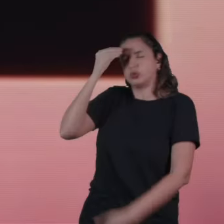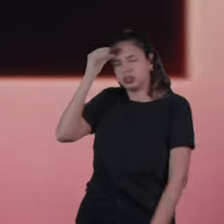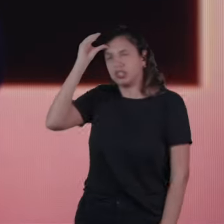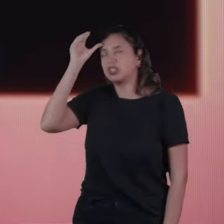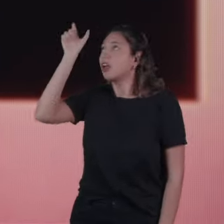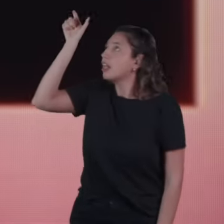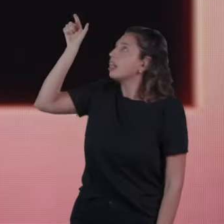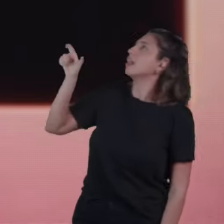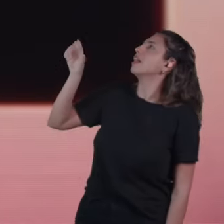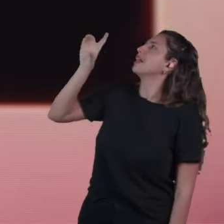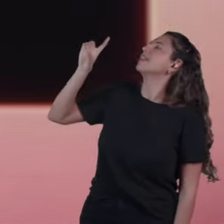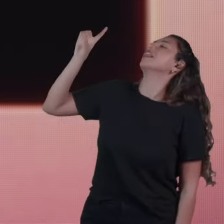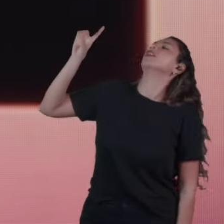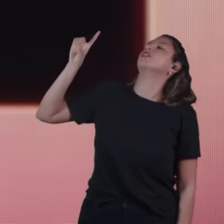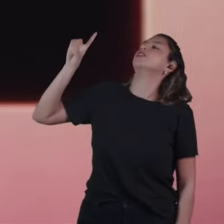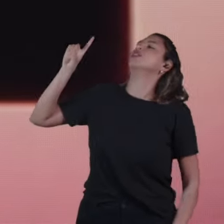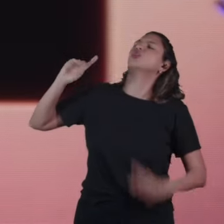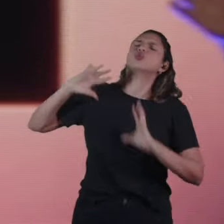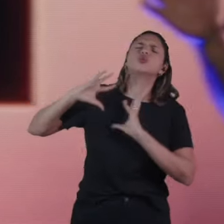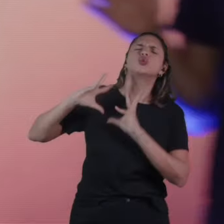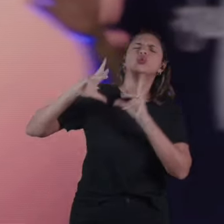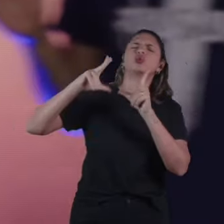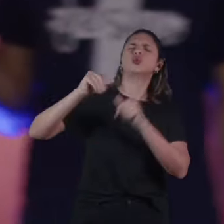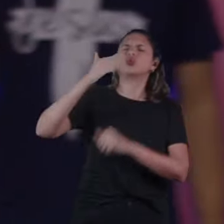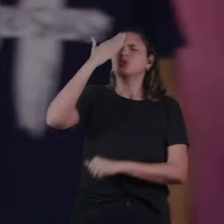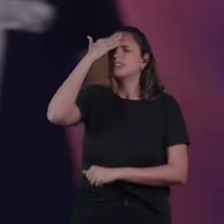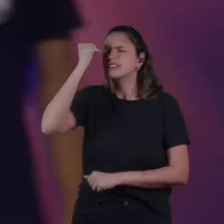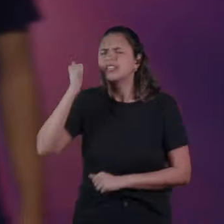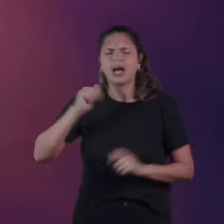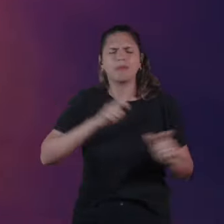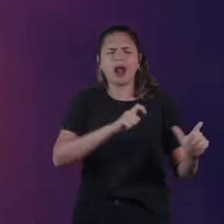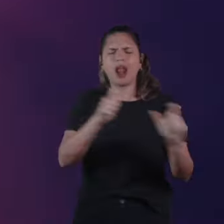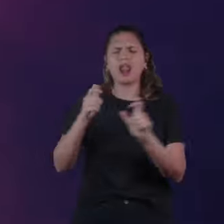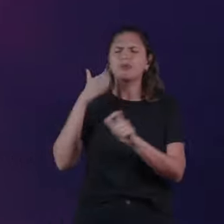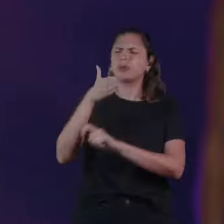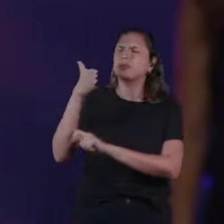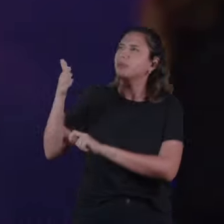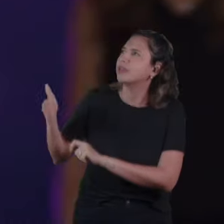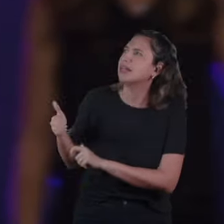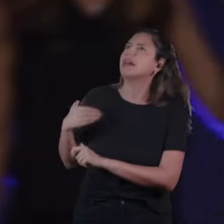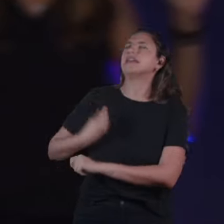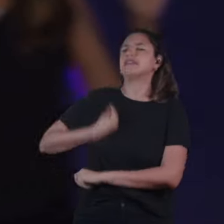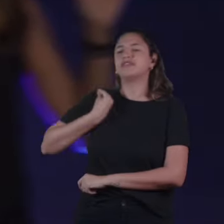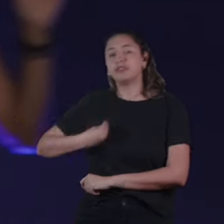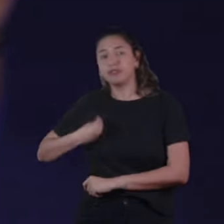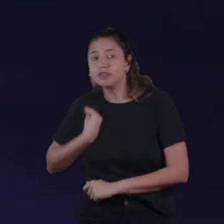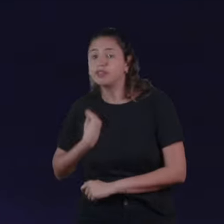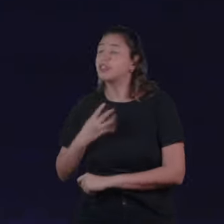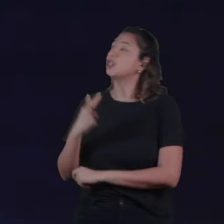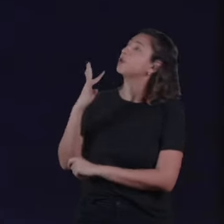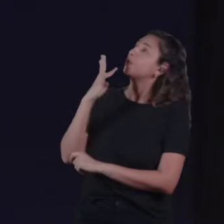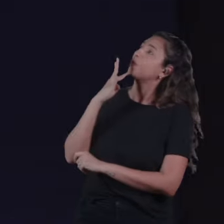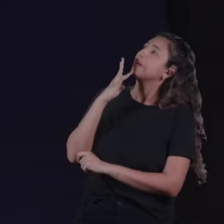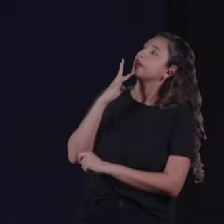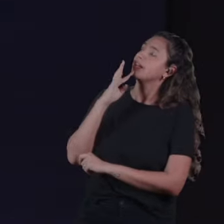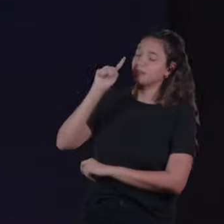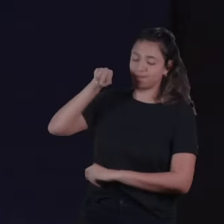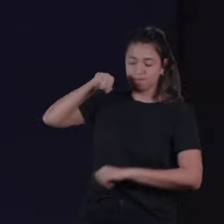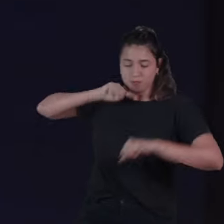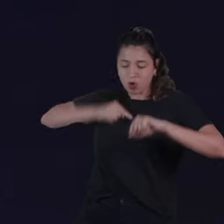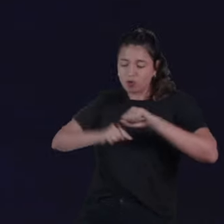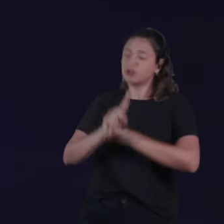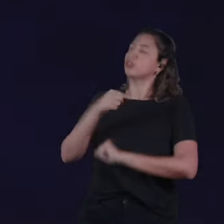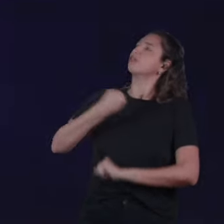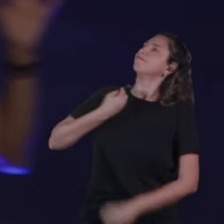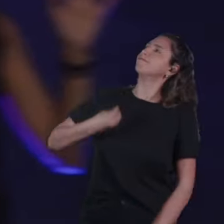Senhor é onipresente, onisciente, conhece todas as coisas, conhece o nosso coração, e de que o Senhor é